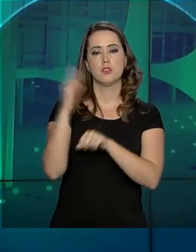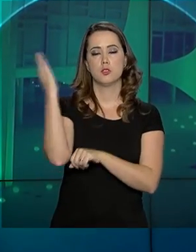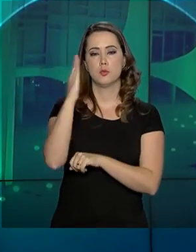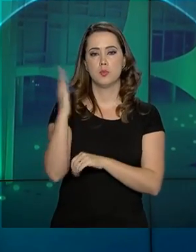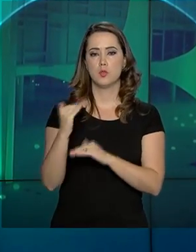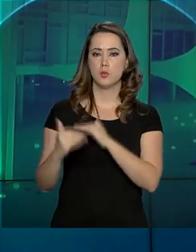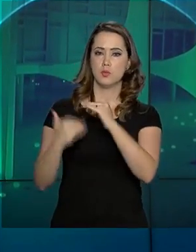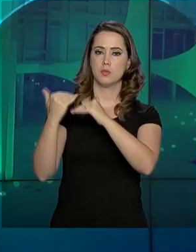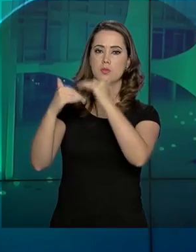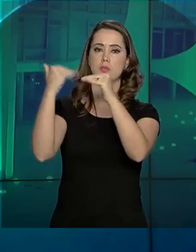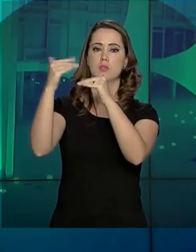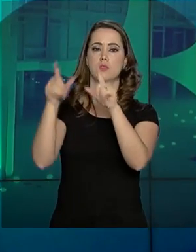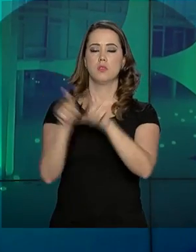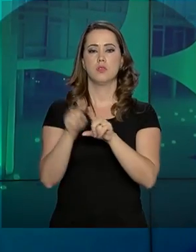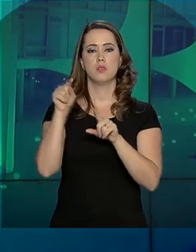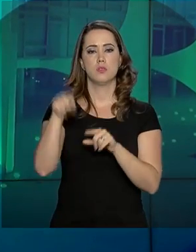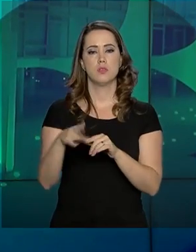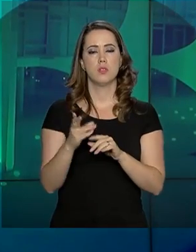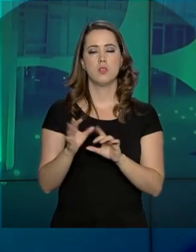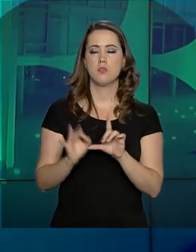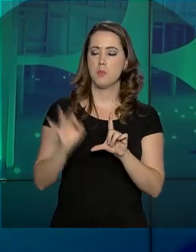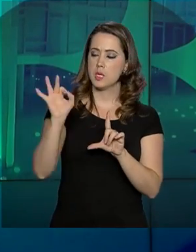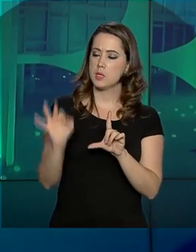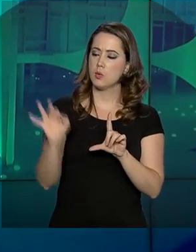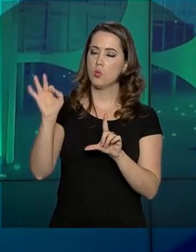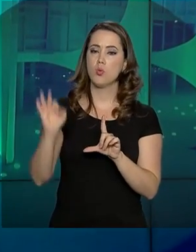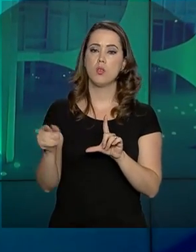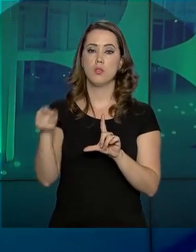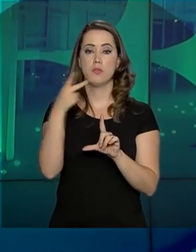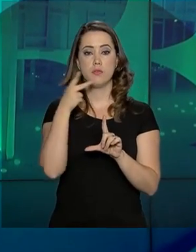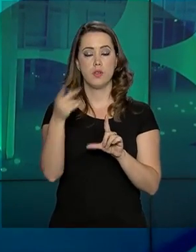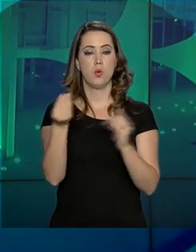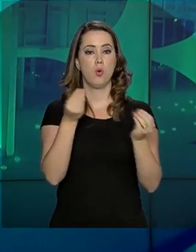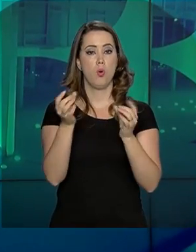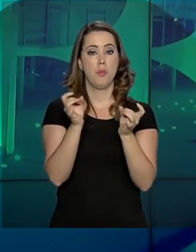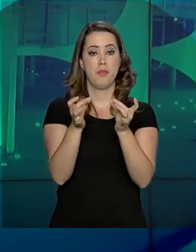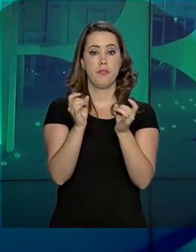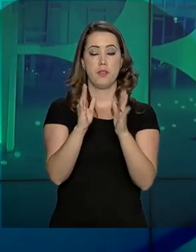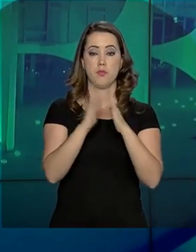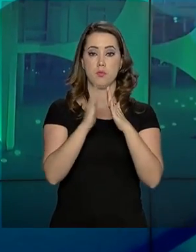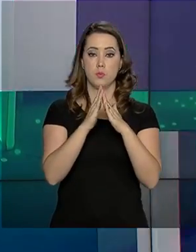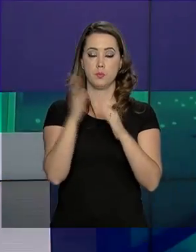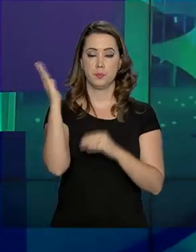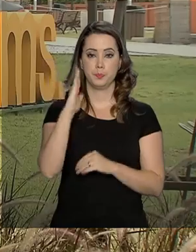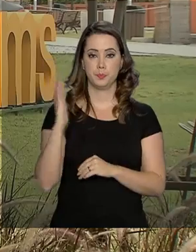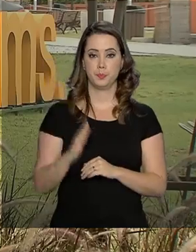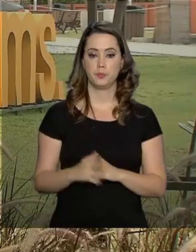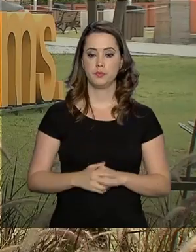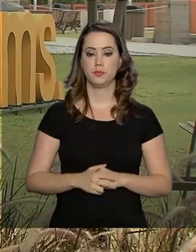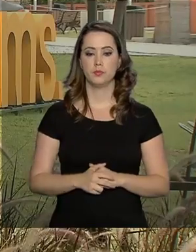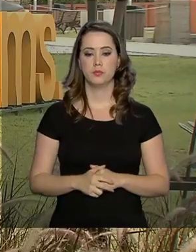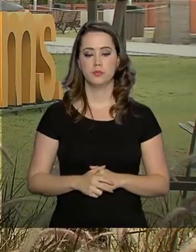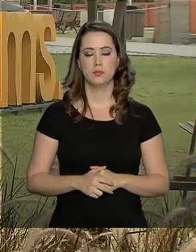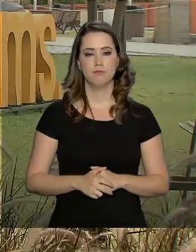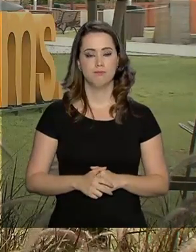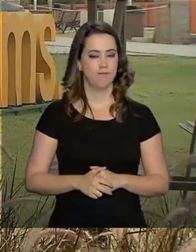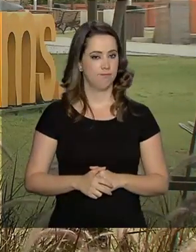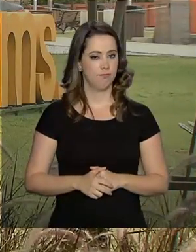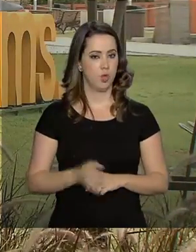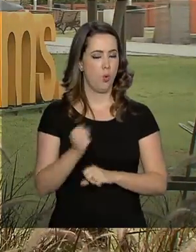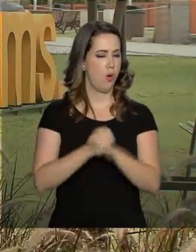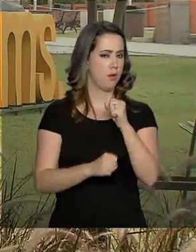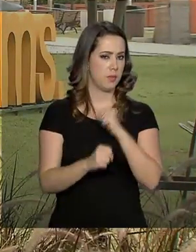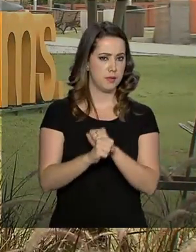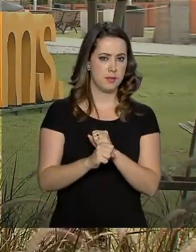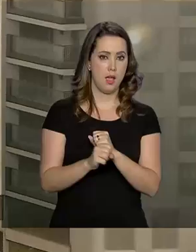no ranking Doing Business. Esse indicador trata do mercado imobiliário brasileiro. No ano passado,